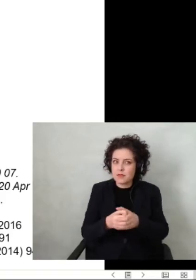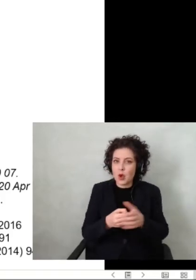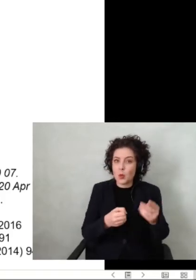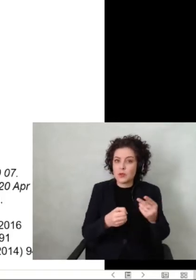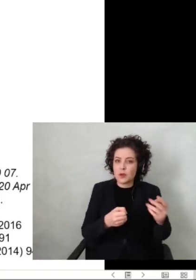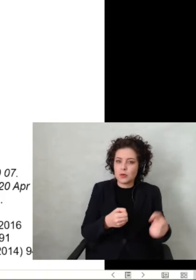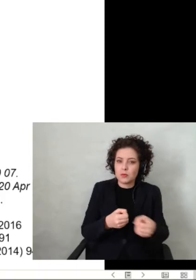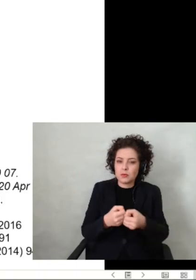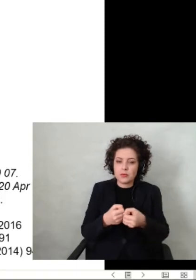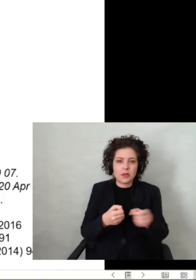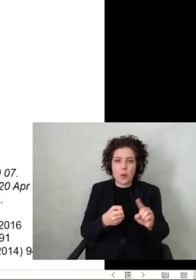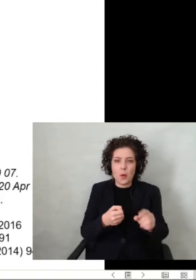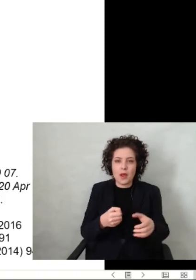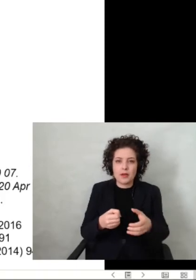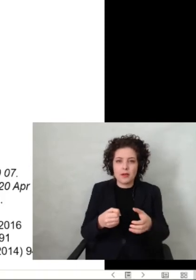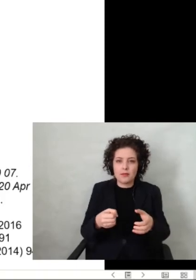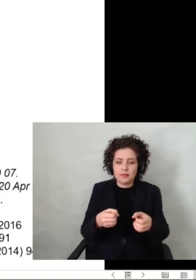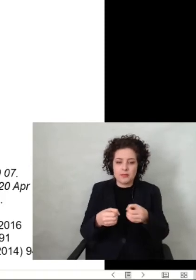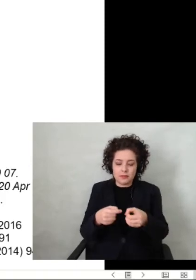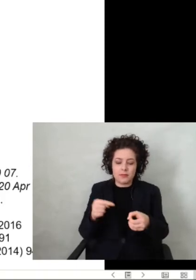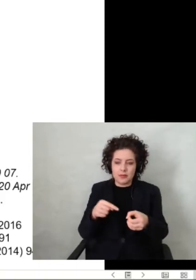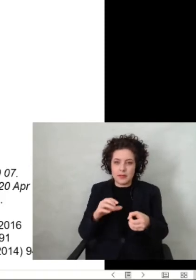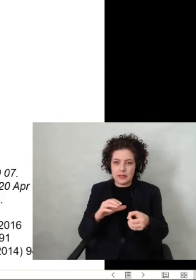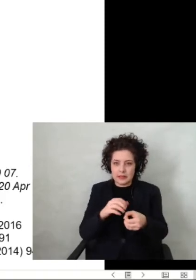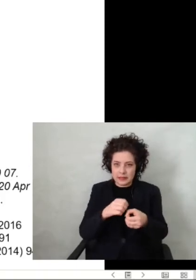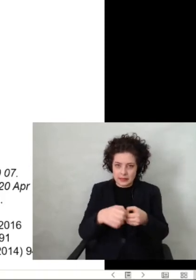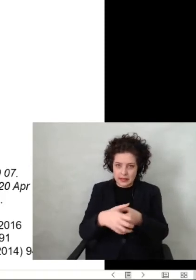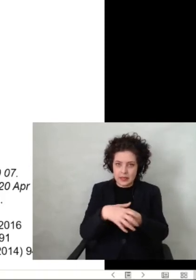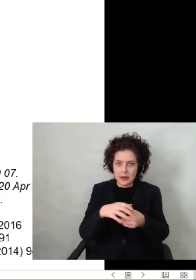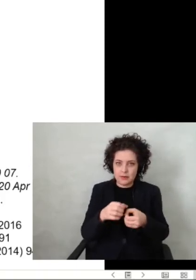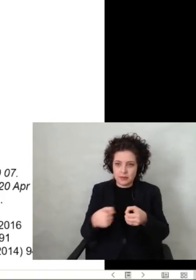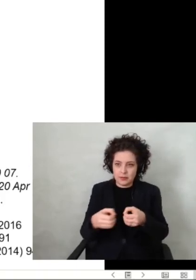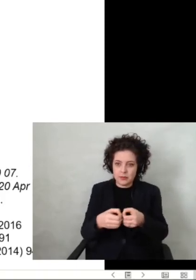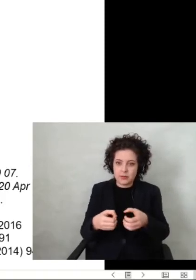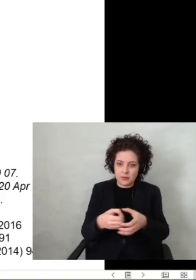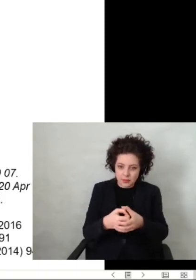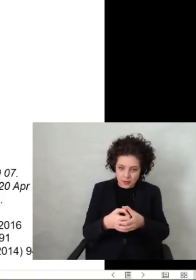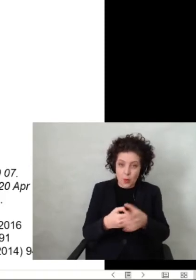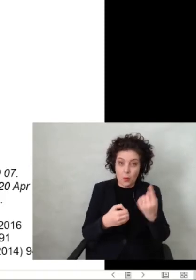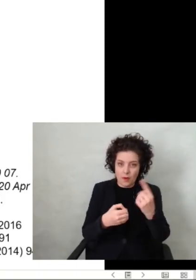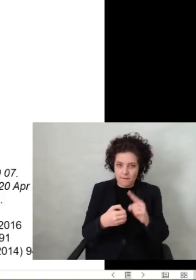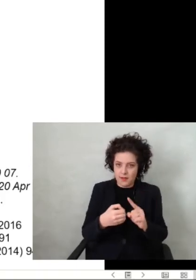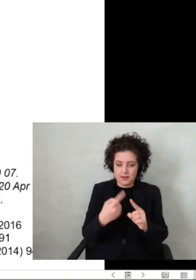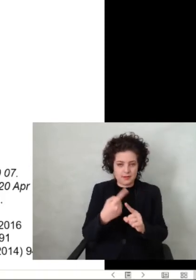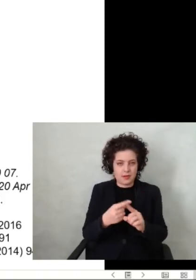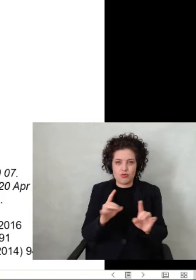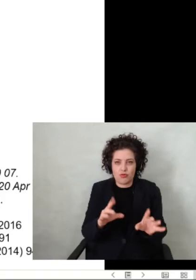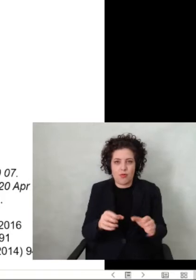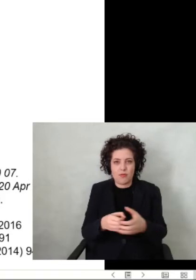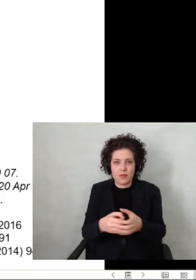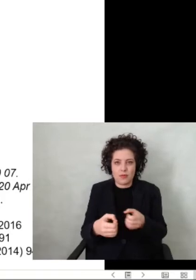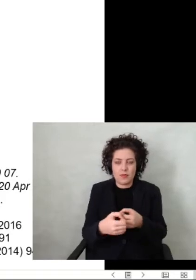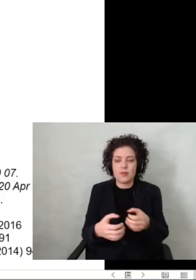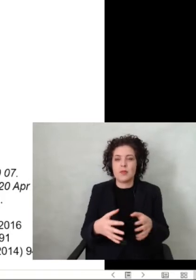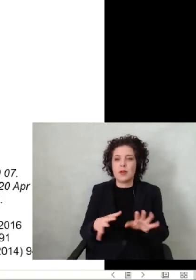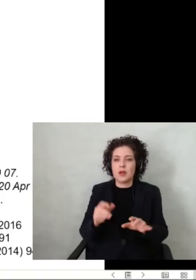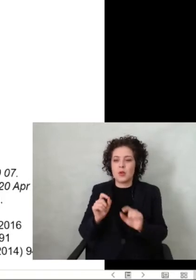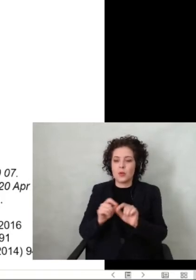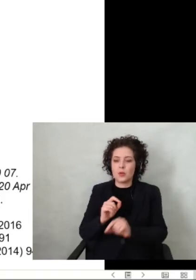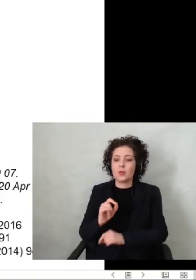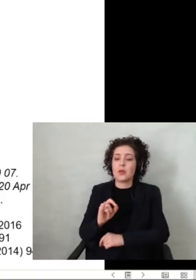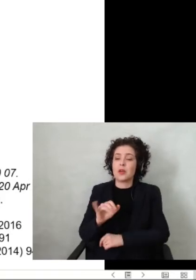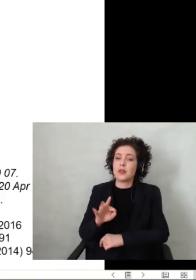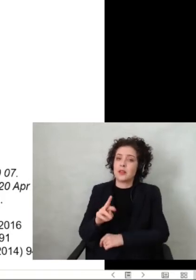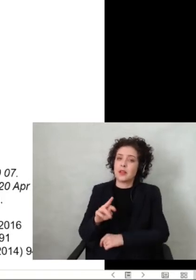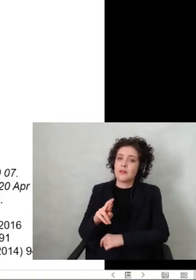aí eles acharam uma substância, uma interleucina, que fazia essa interferência e chamaram essa substância de interferon. E aí o